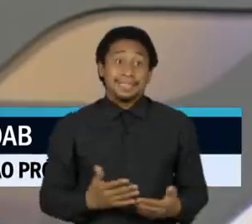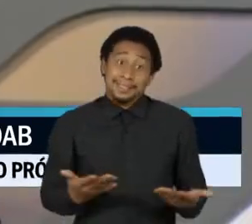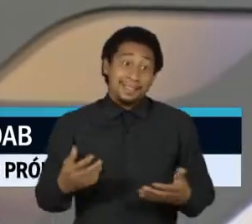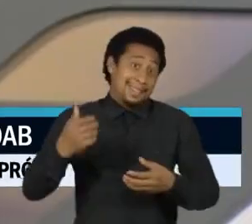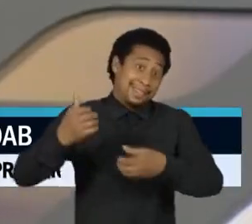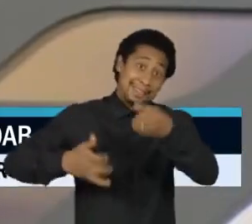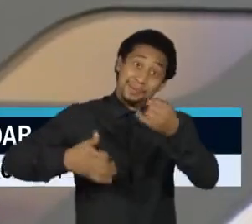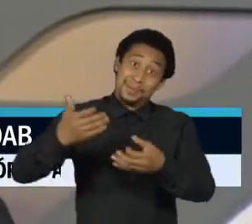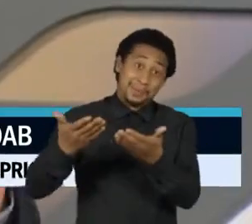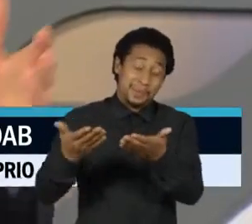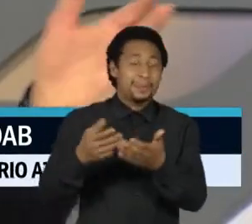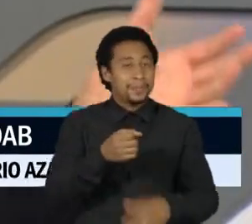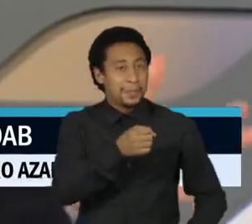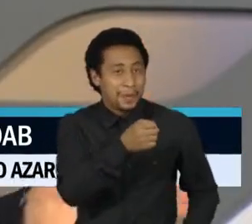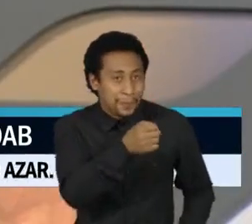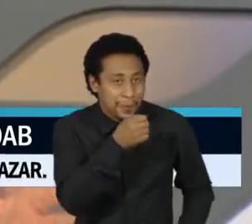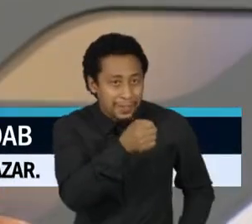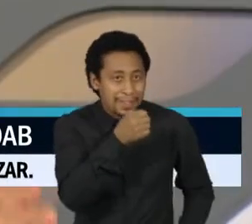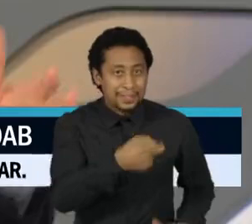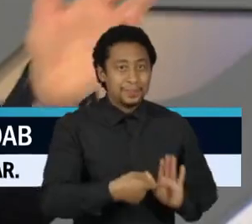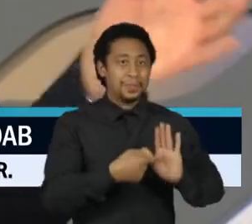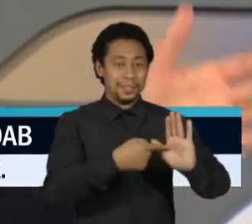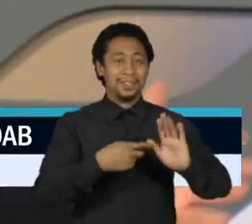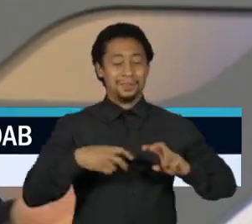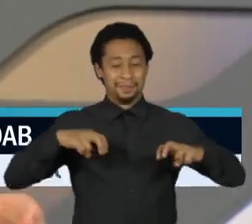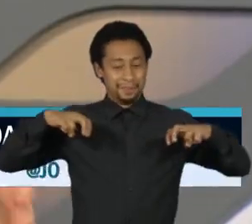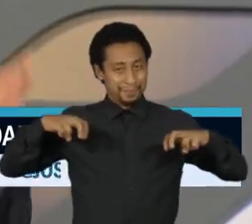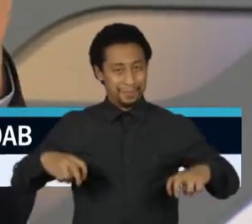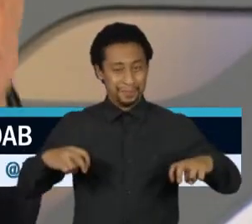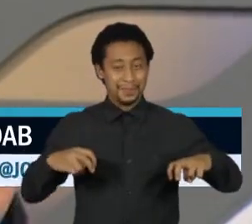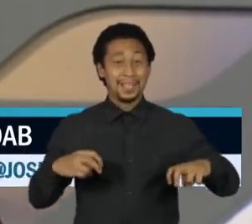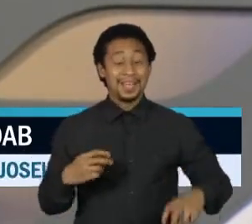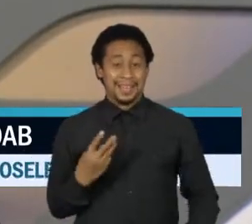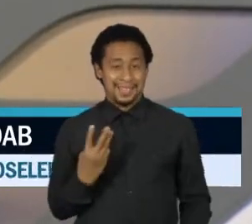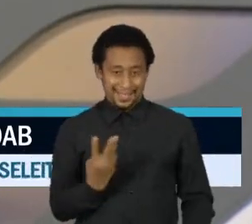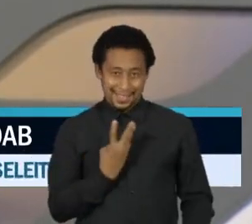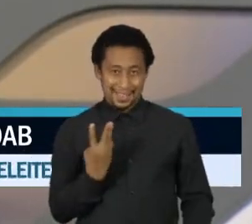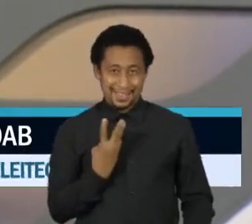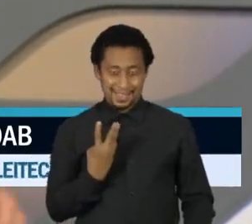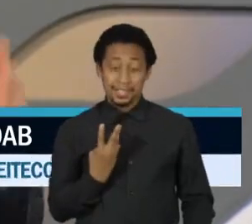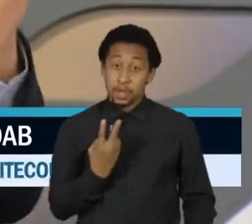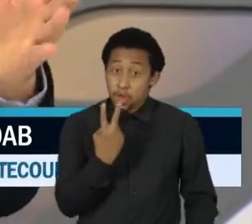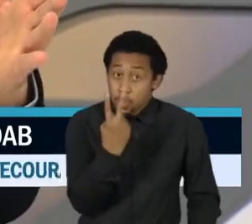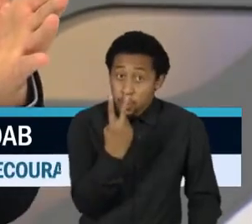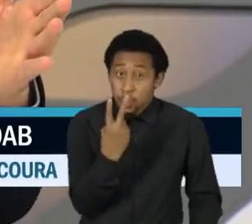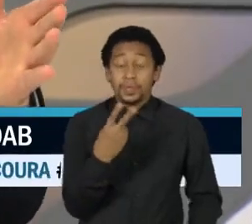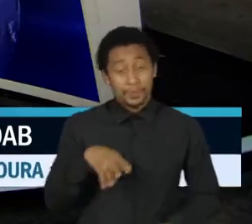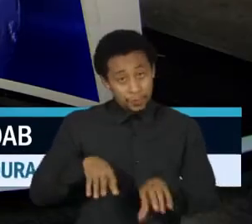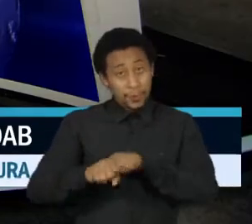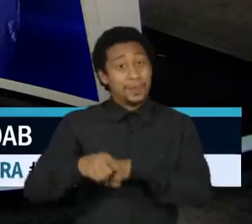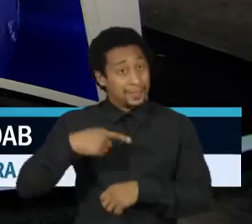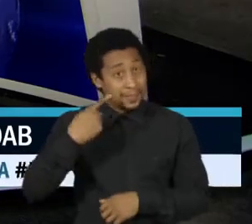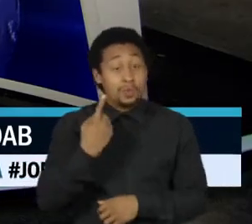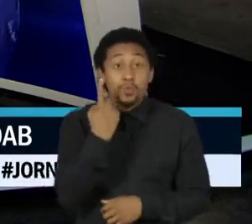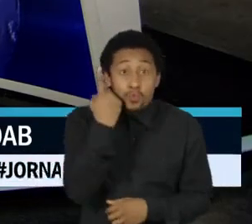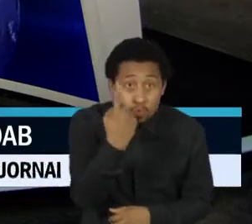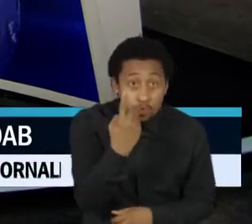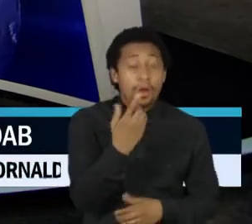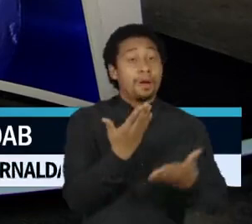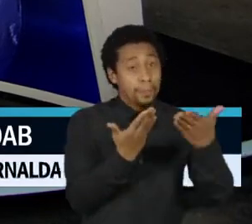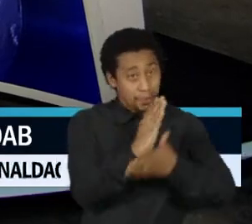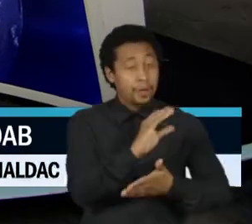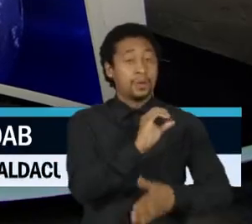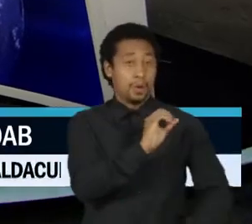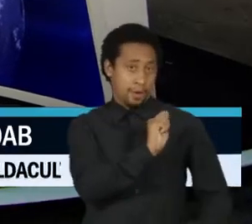para essa reportagem do que a estatística dessa mesa, que em três pessoas, dois são bacharéis em direito, sendo um advogado, e